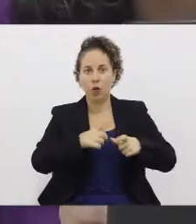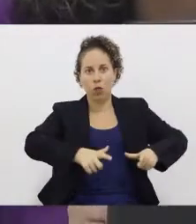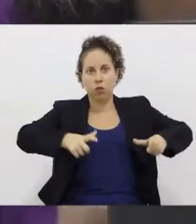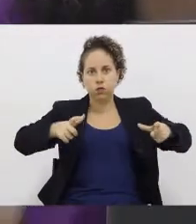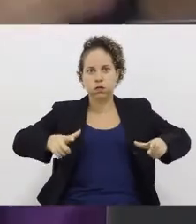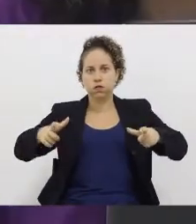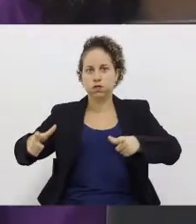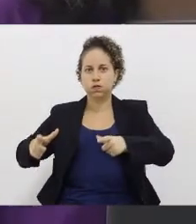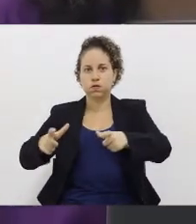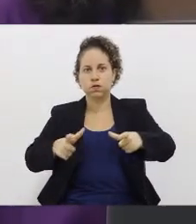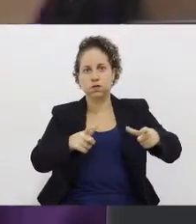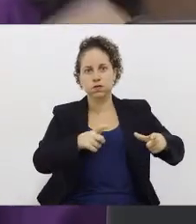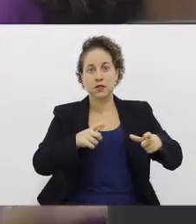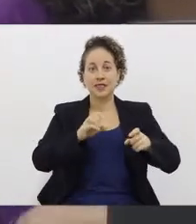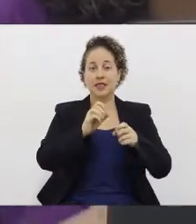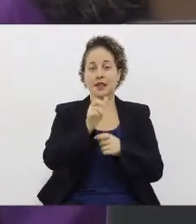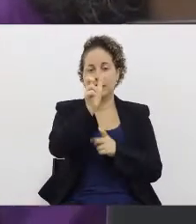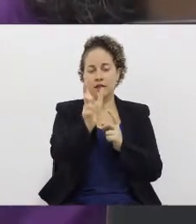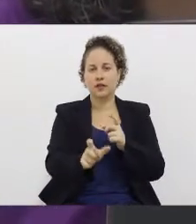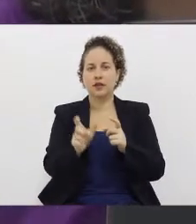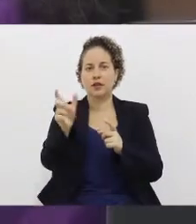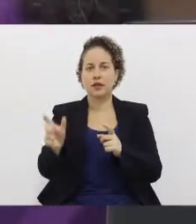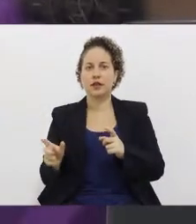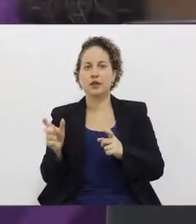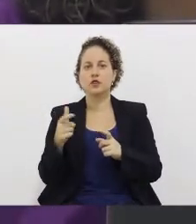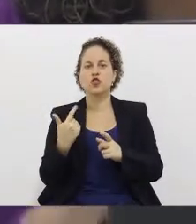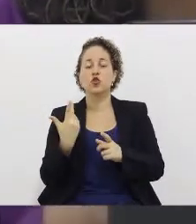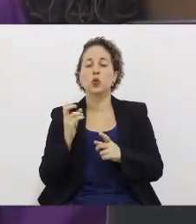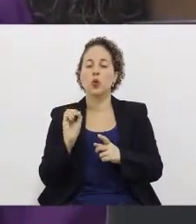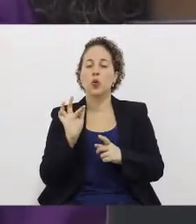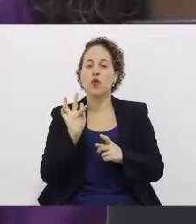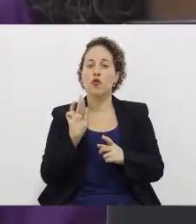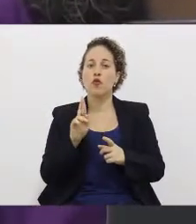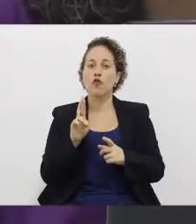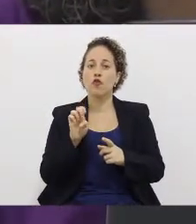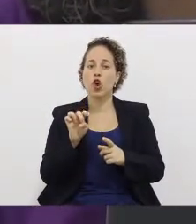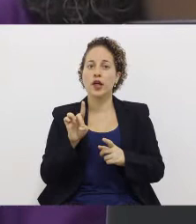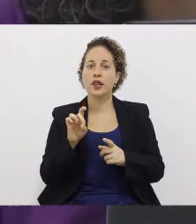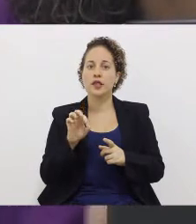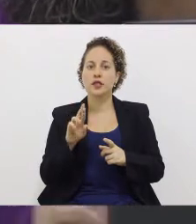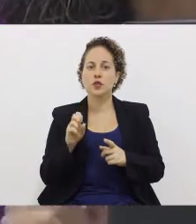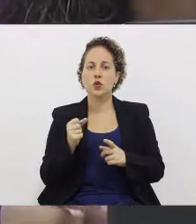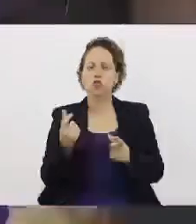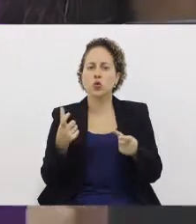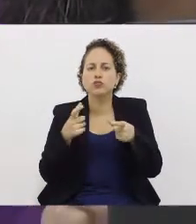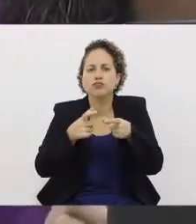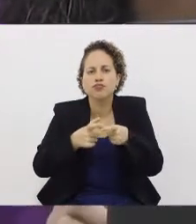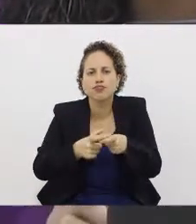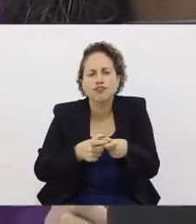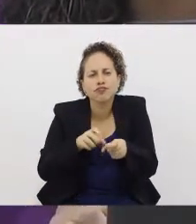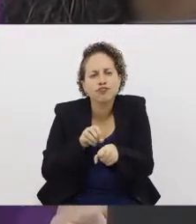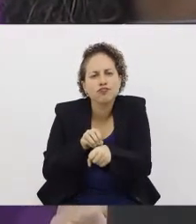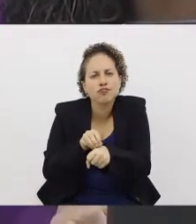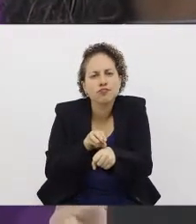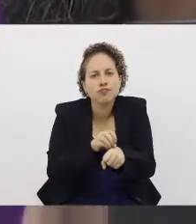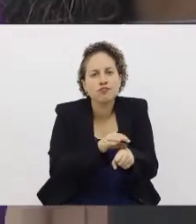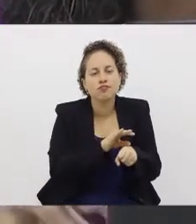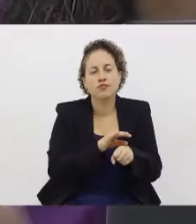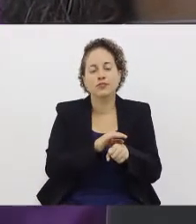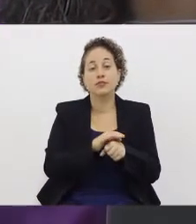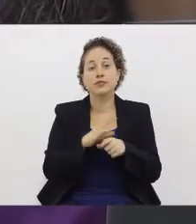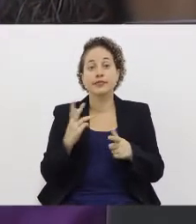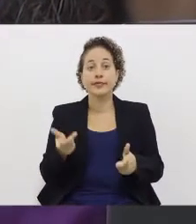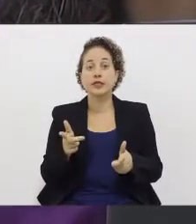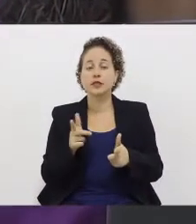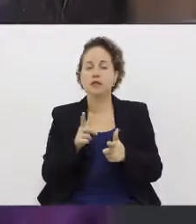grandes para os clientes ou o recebimento dos fornecedores e entregas de lotes pequenos. Lembramos que o Lean sugere